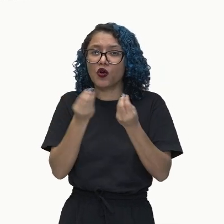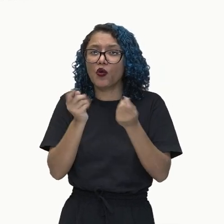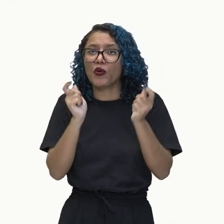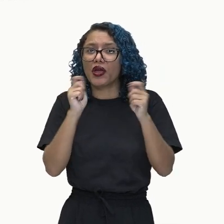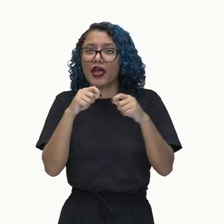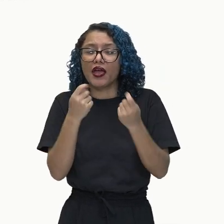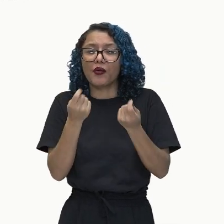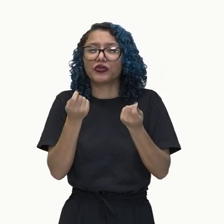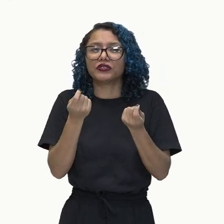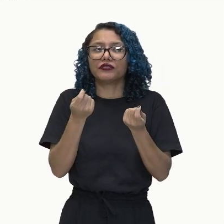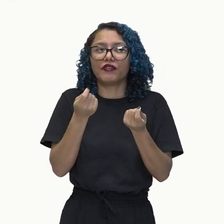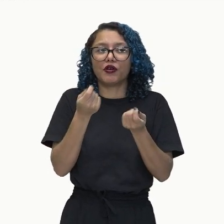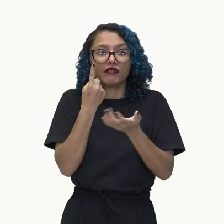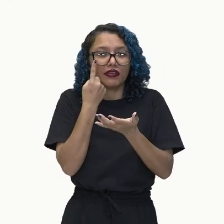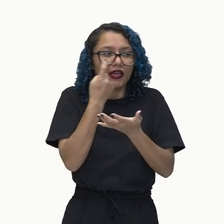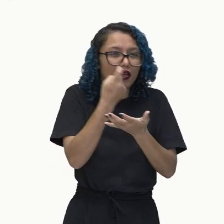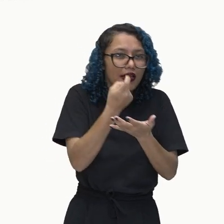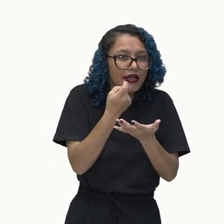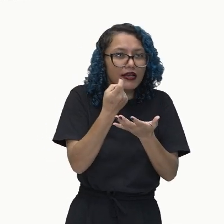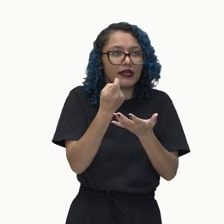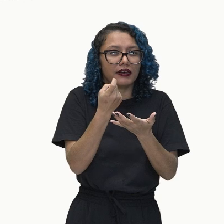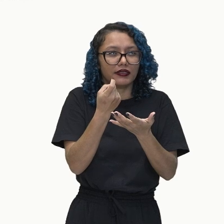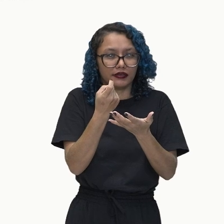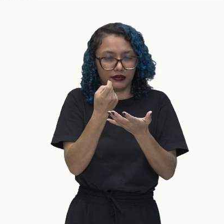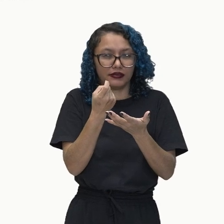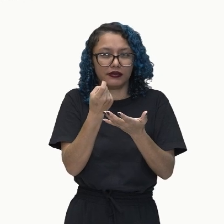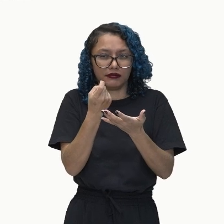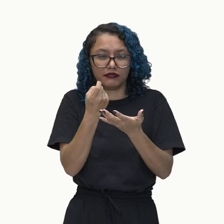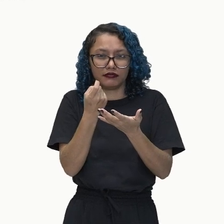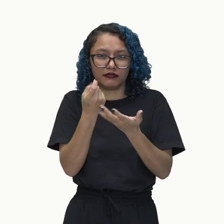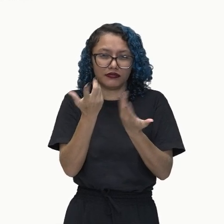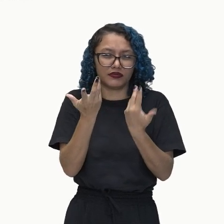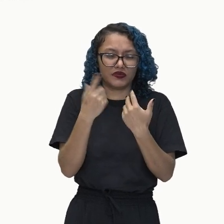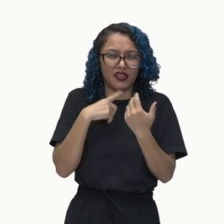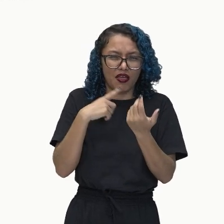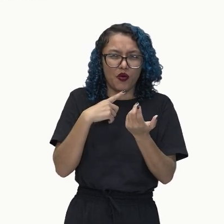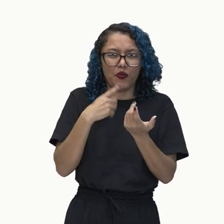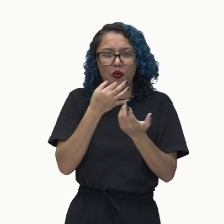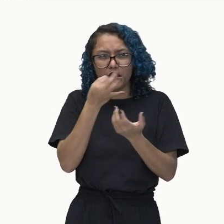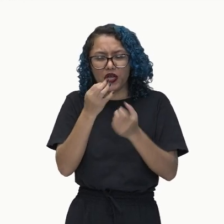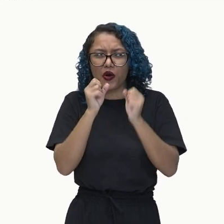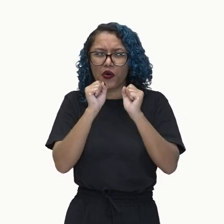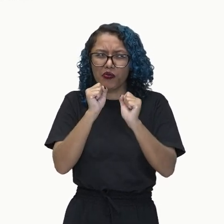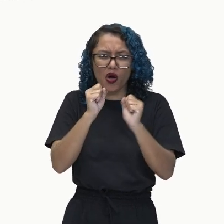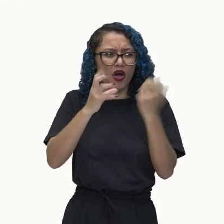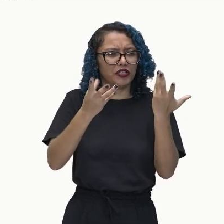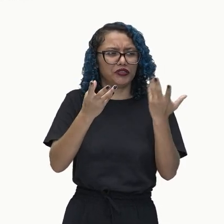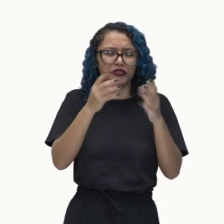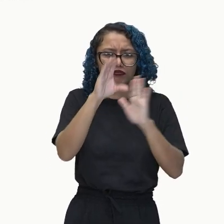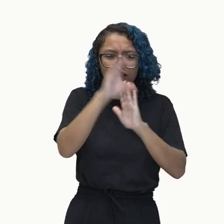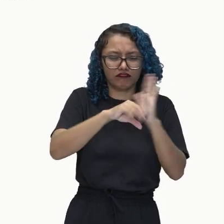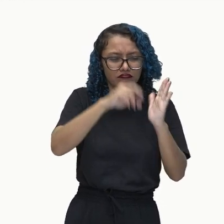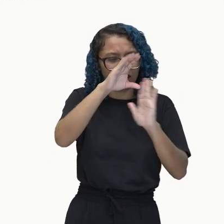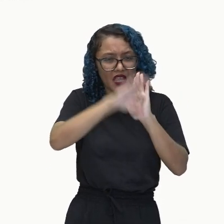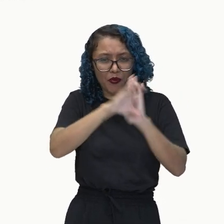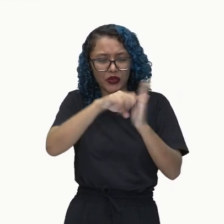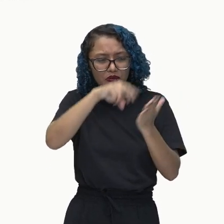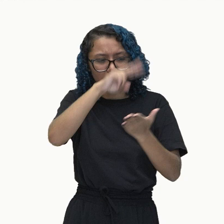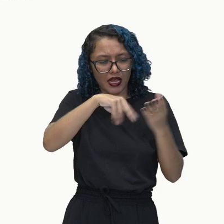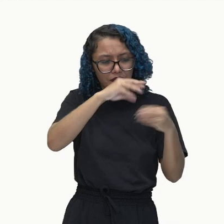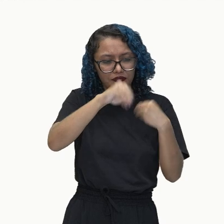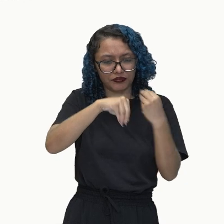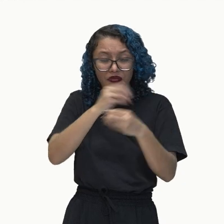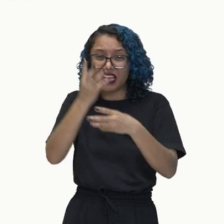certa medida, tem os seus capítulos que podem ser lidos fora da sequência, acrescentando. Isso não está na obra, isso é